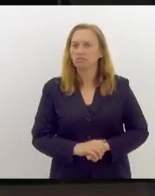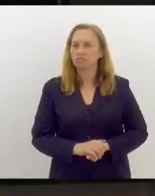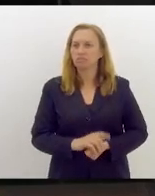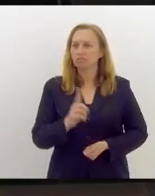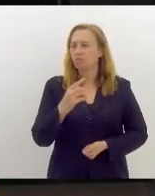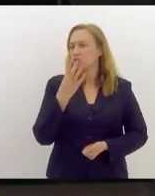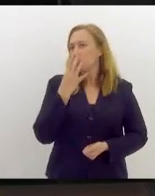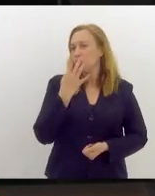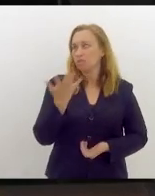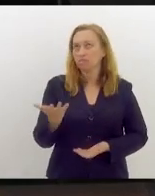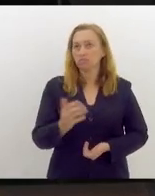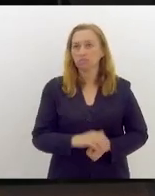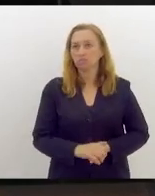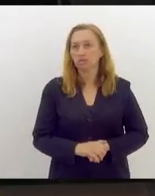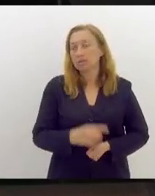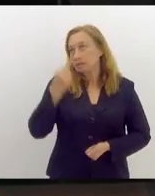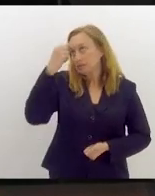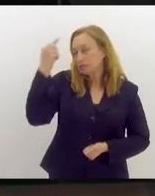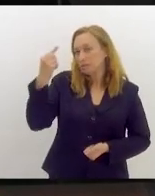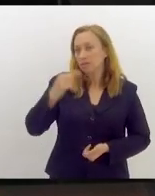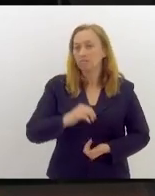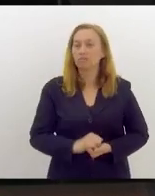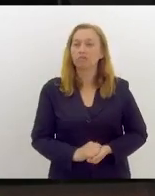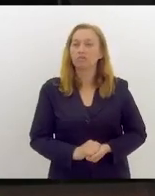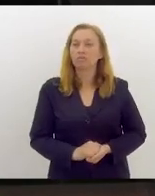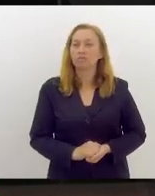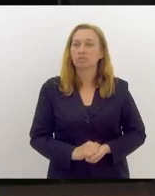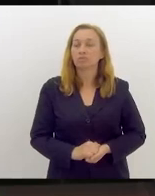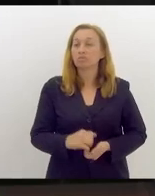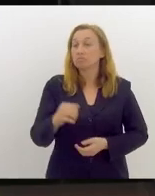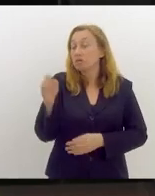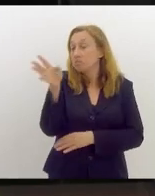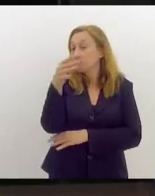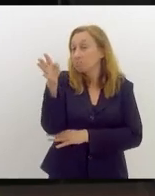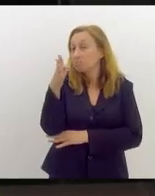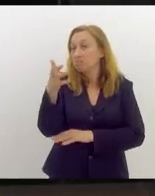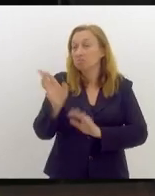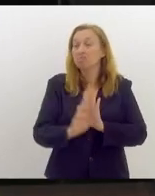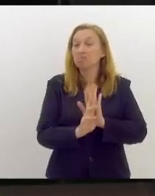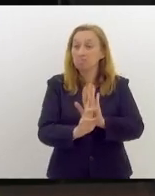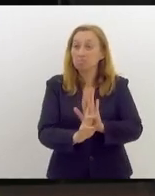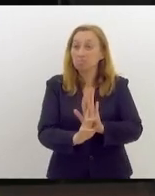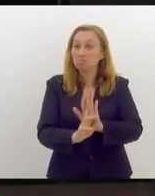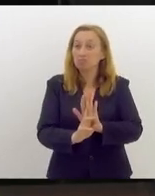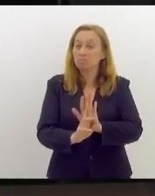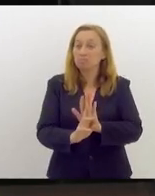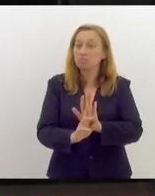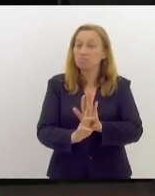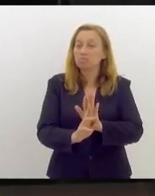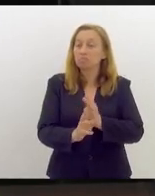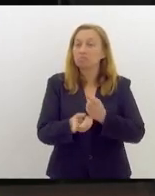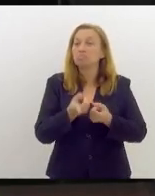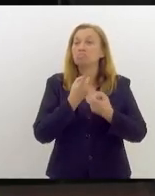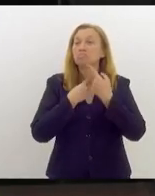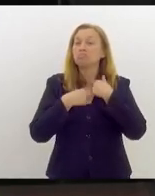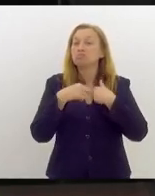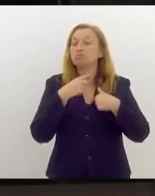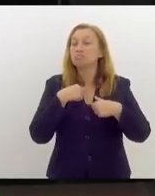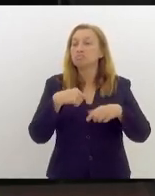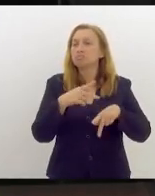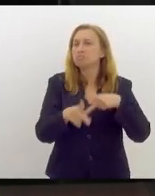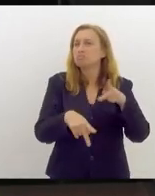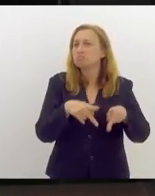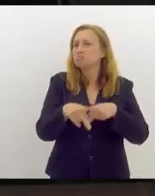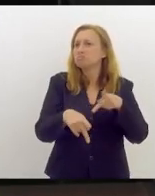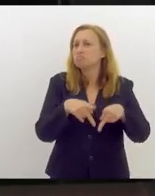coloração ideológica uma bandeira que representa os anseios de uma população